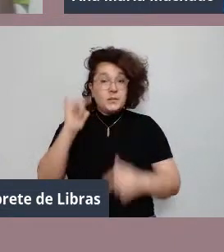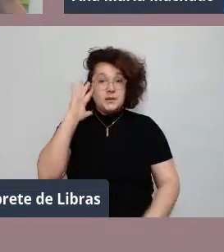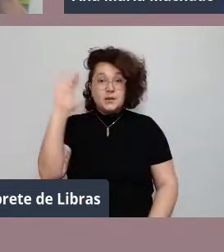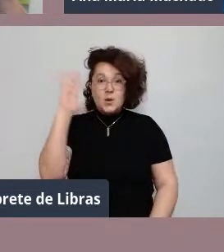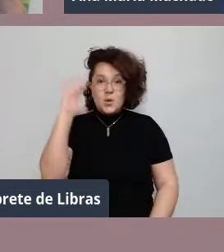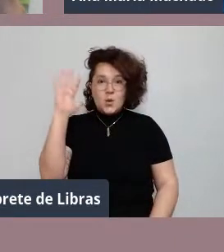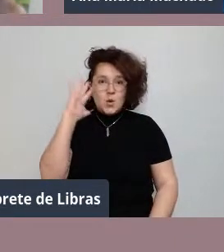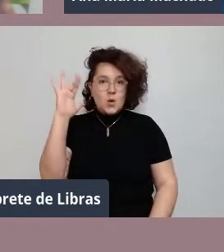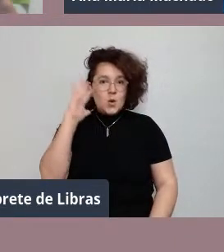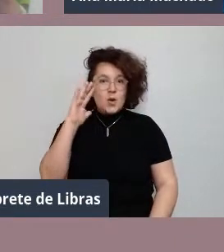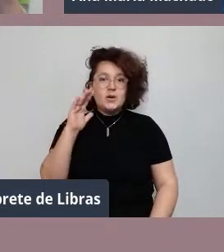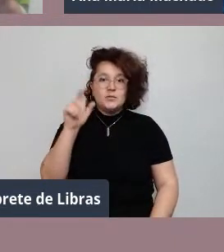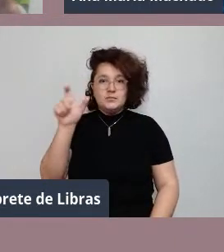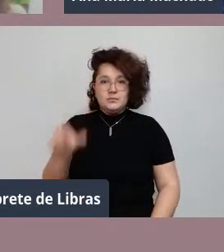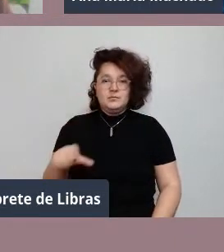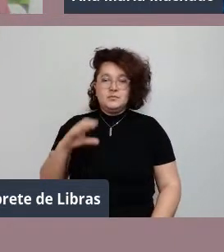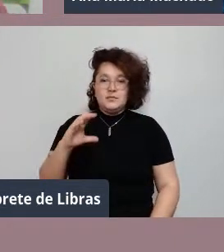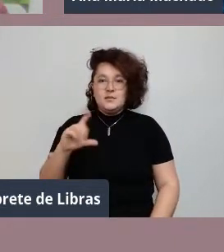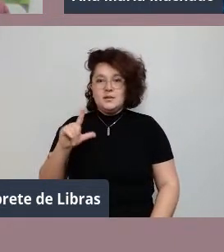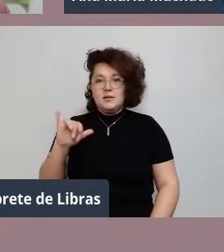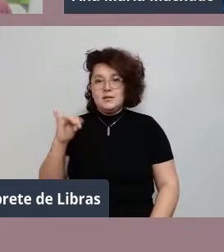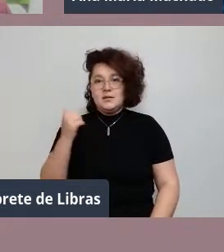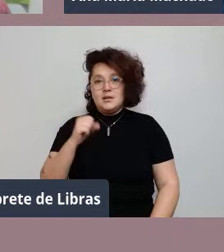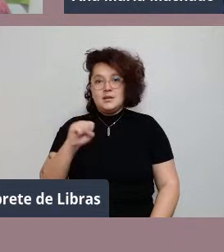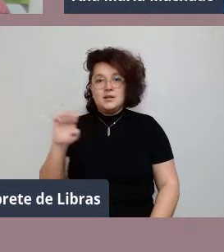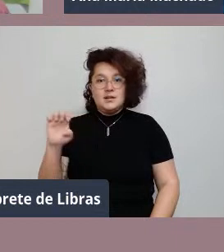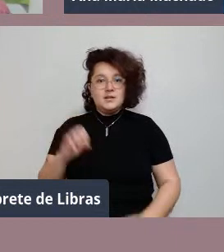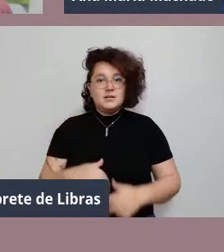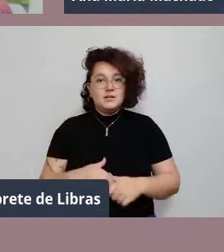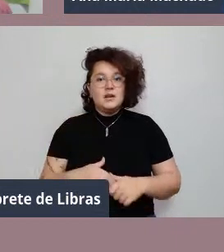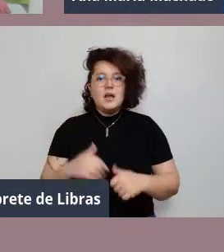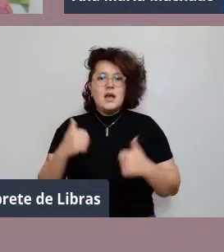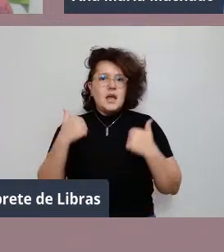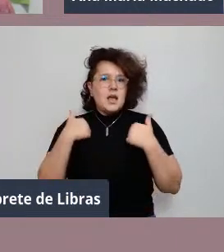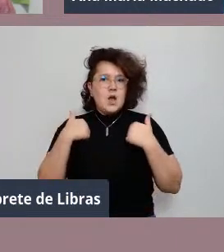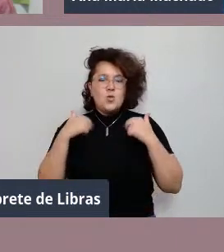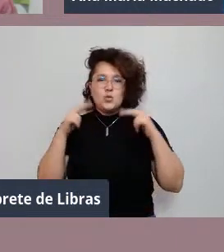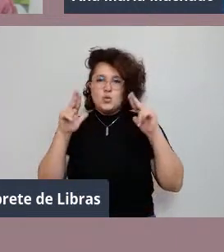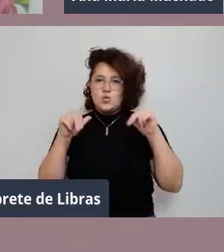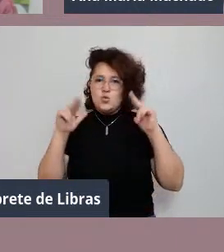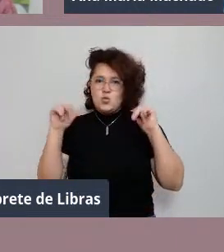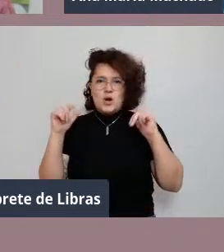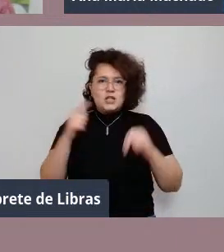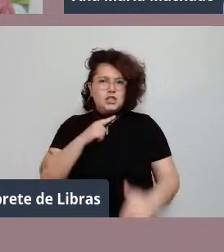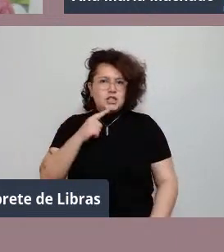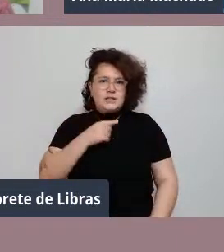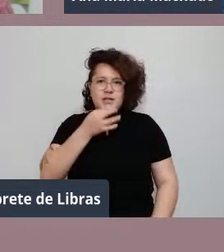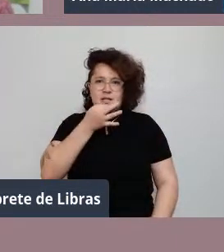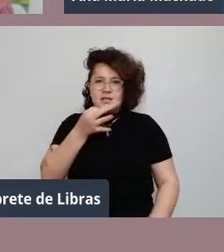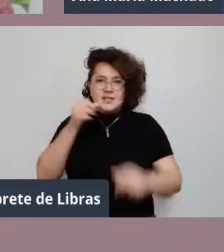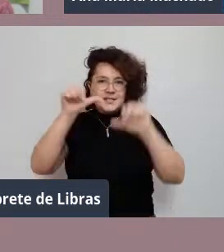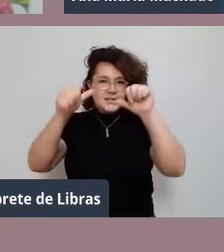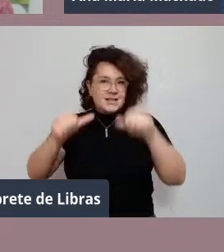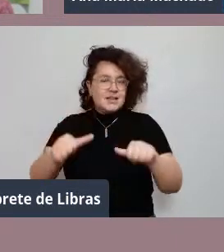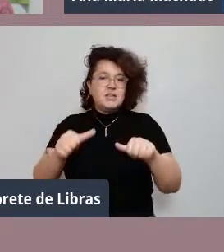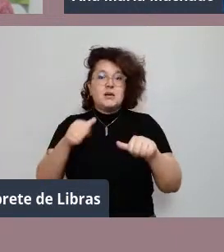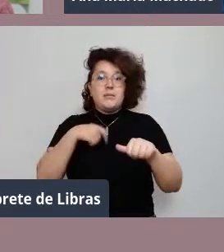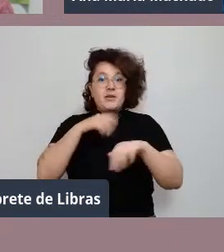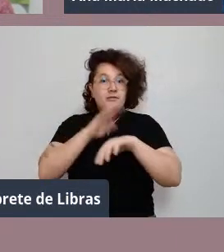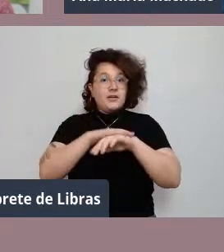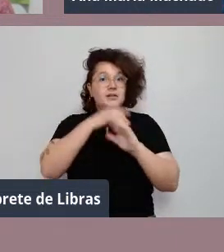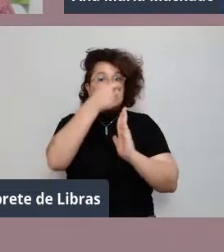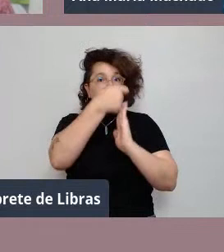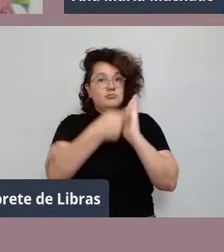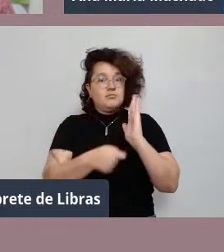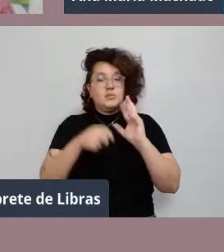com a Clarice, né? Não olhei, nunca lancei um olhar crítico assim para escrever um ensaio sobre ela, como